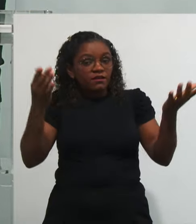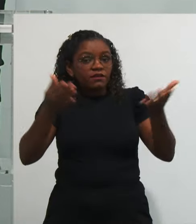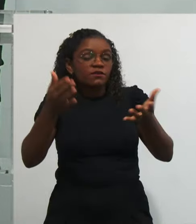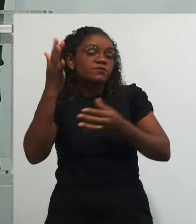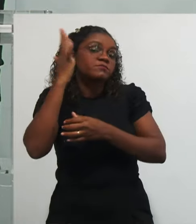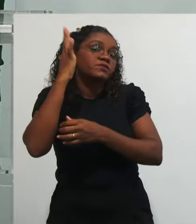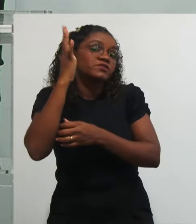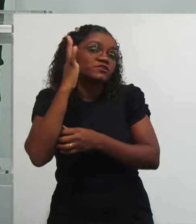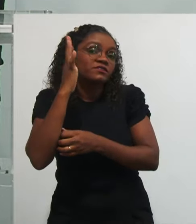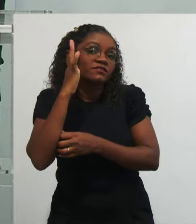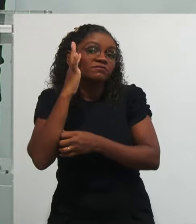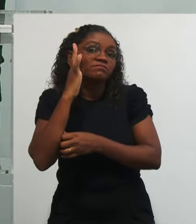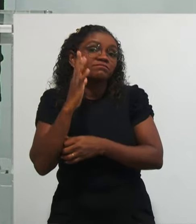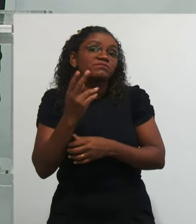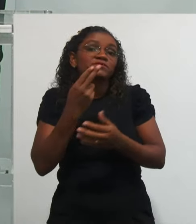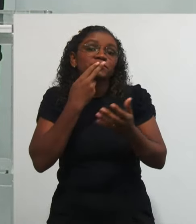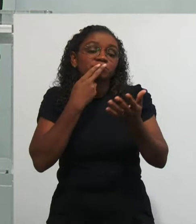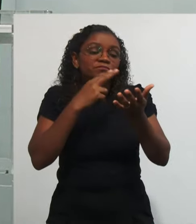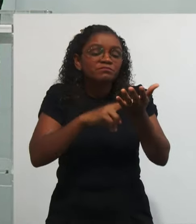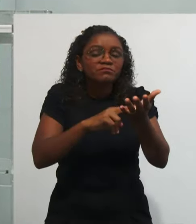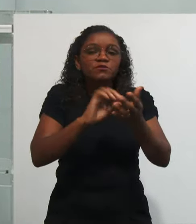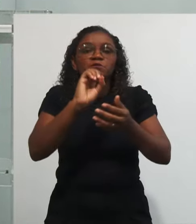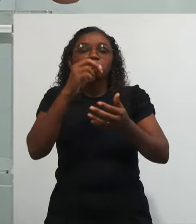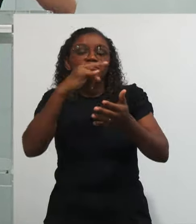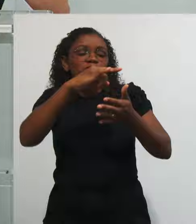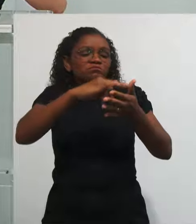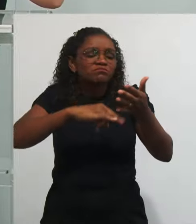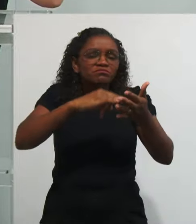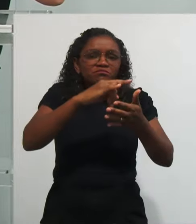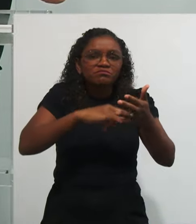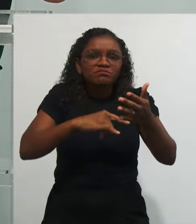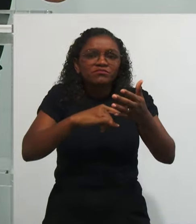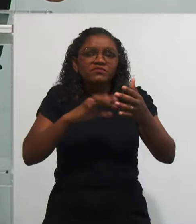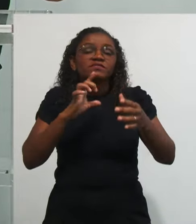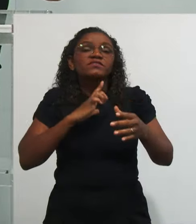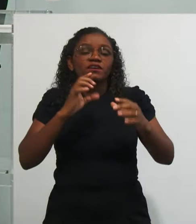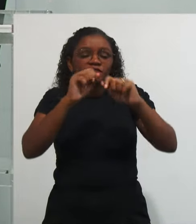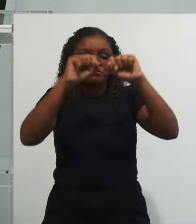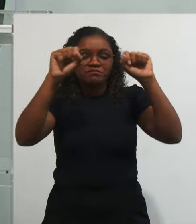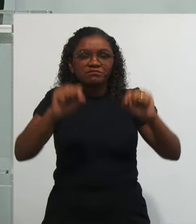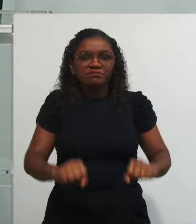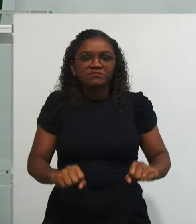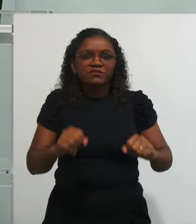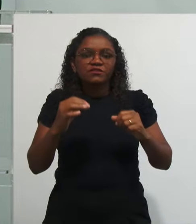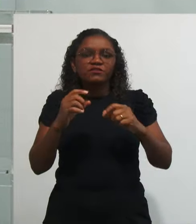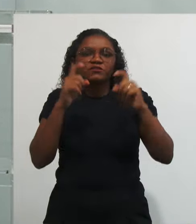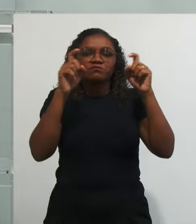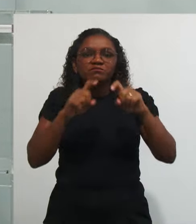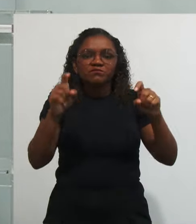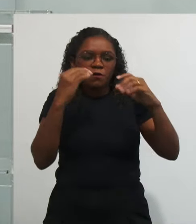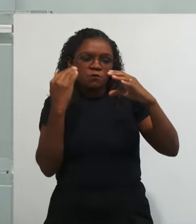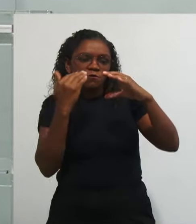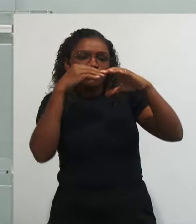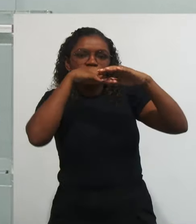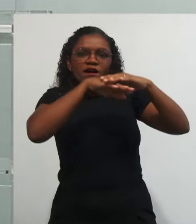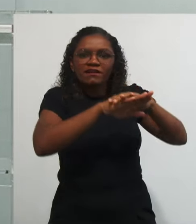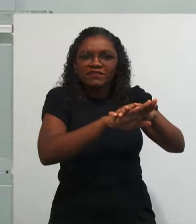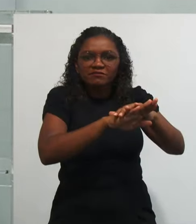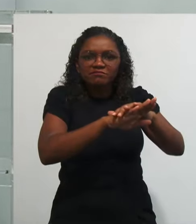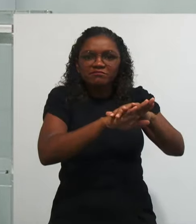conseguem armazenar essas informações em uma nuvem E aí a qualquer momento elas conseguem